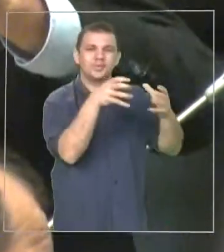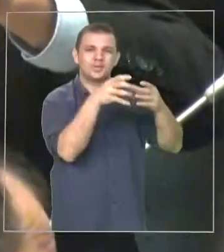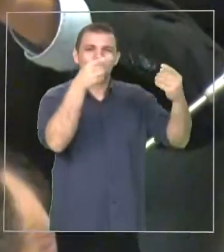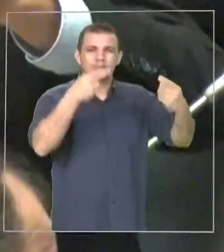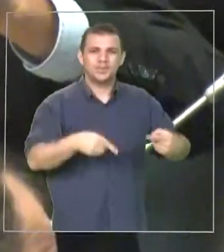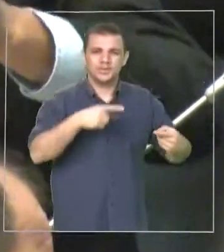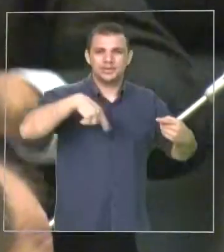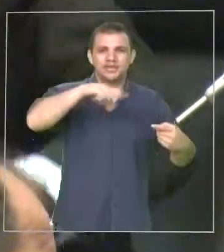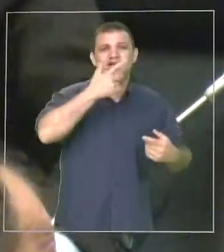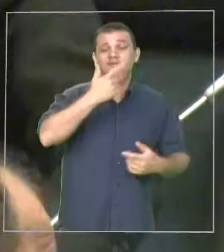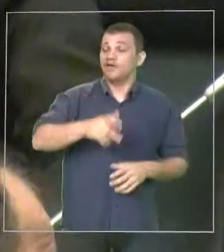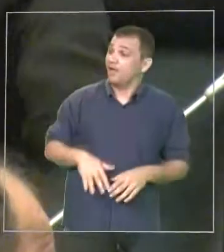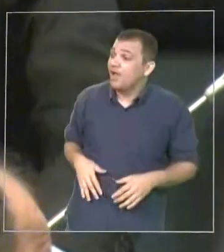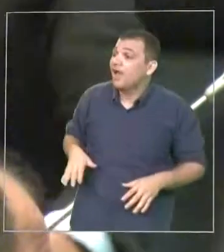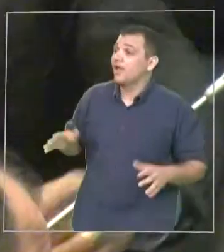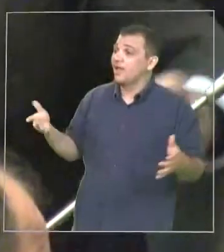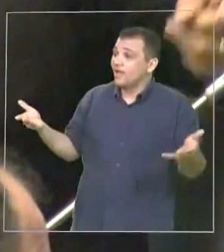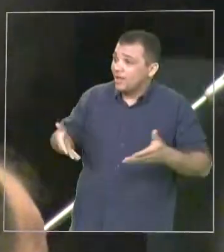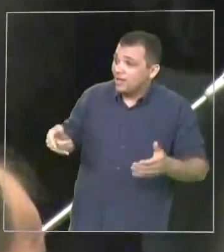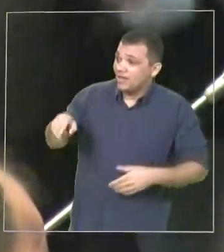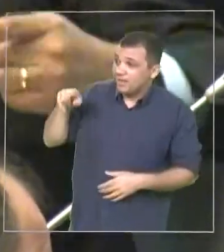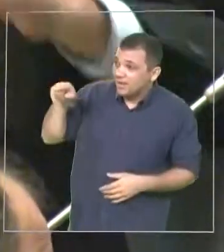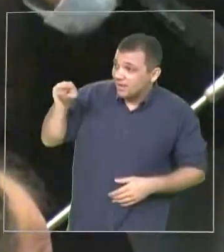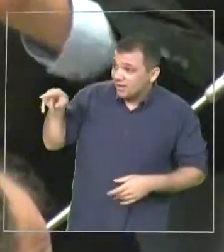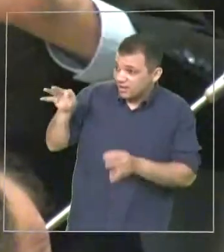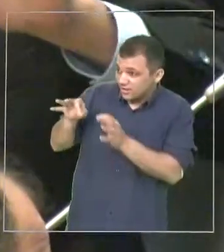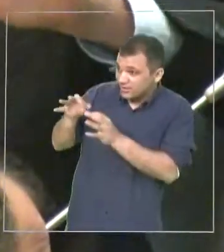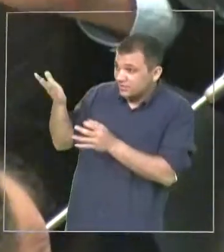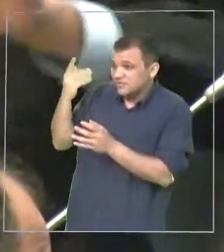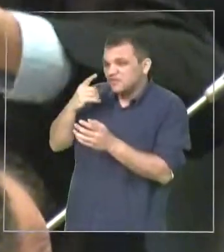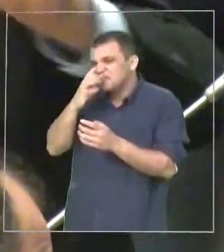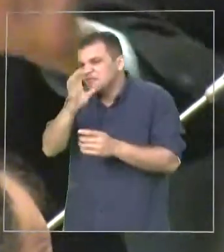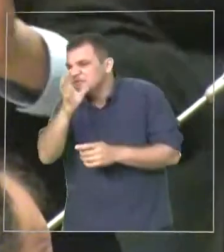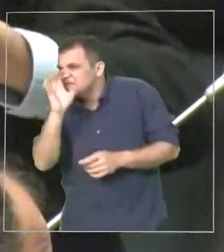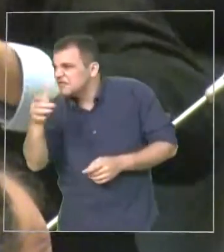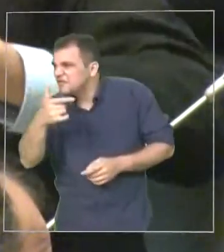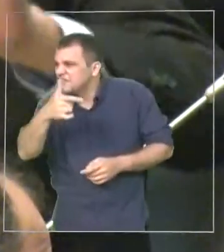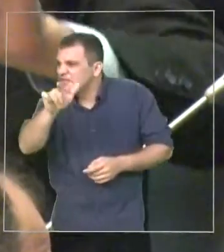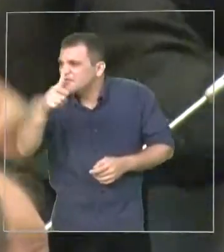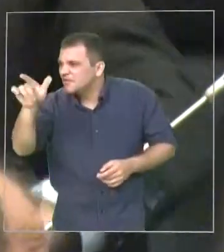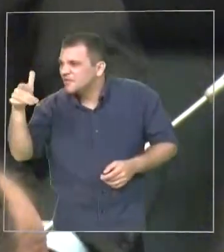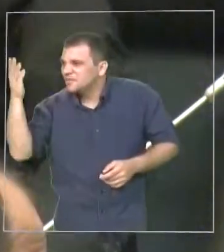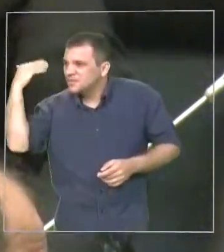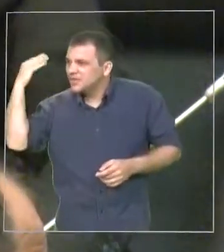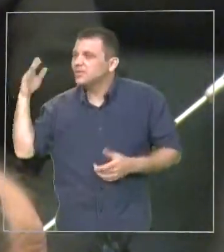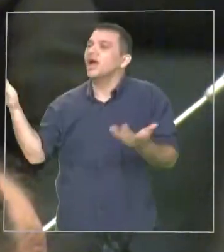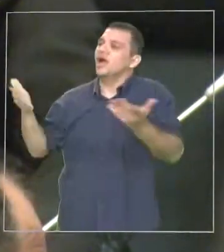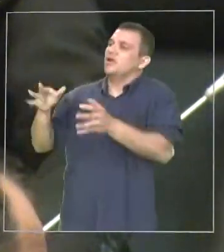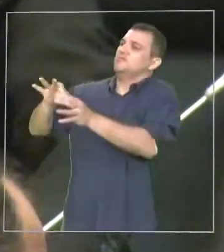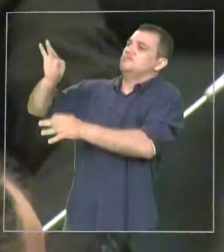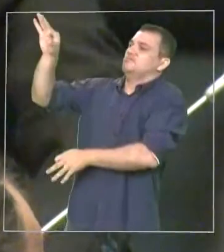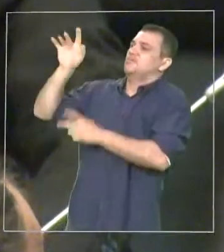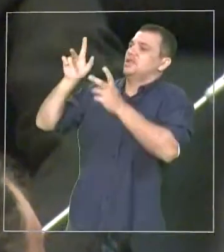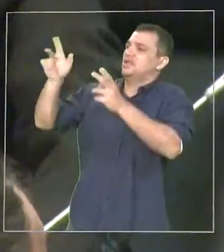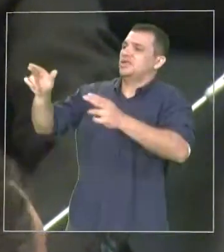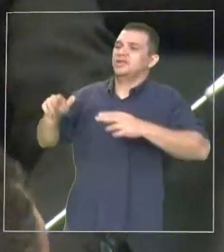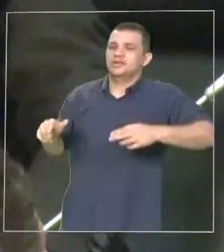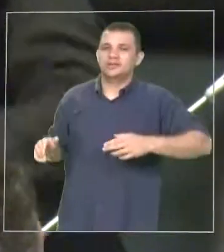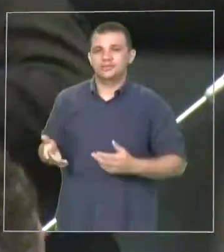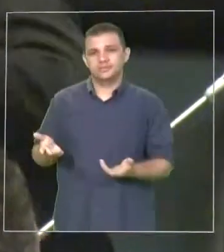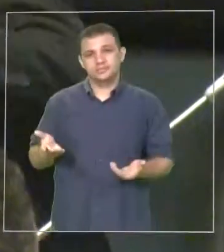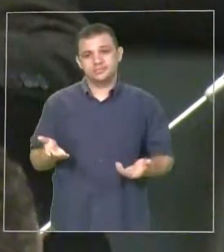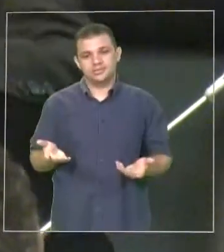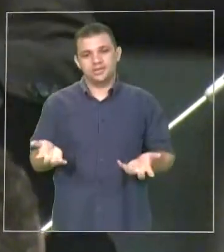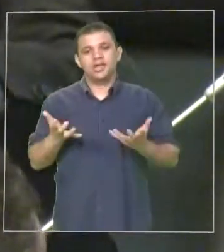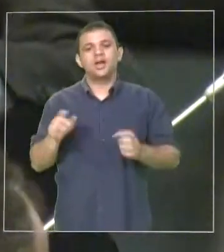agora, com a régua que você mediu, agora você está sendo medido. Comemoraram, talvez o máximo do discurso fosse dizer: